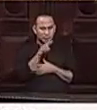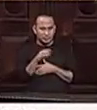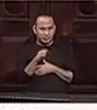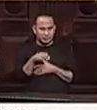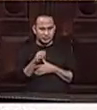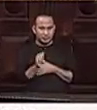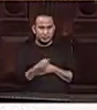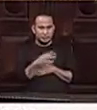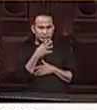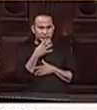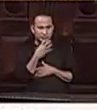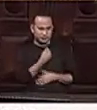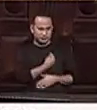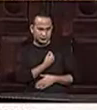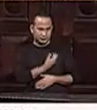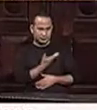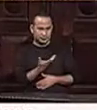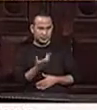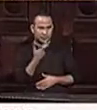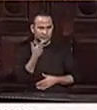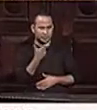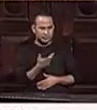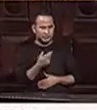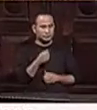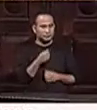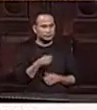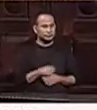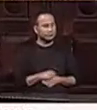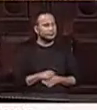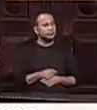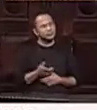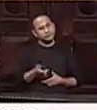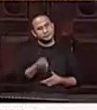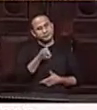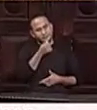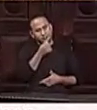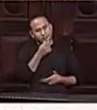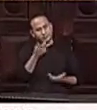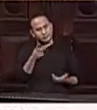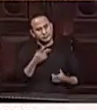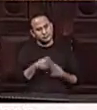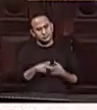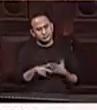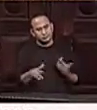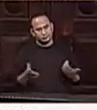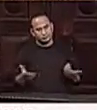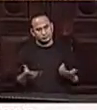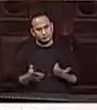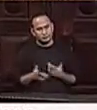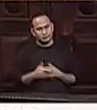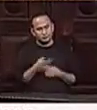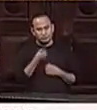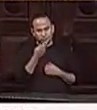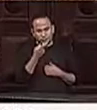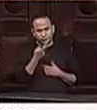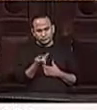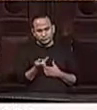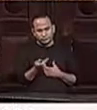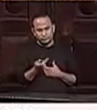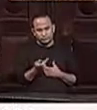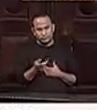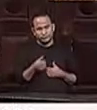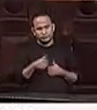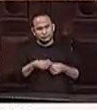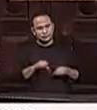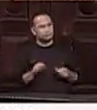conheço pessoalmente, e dizer, corroborando a intervenção de Vossa Excelência, que infelizmente até mesmo o Cais do Valongo, recentemente declarado, está em